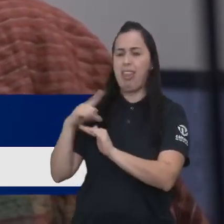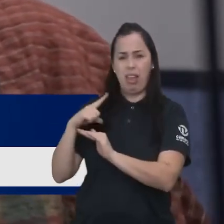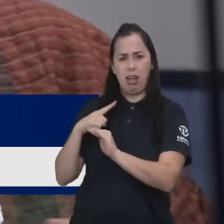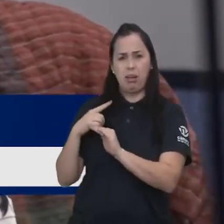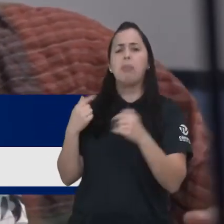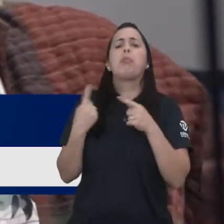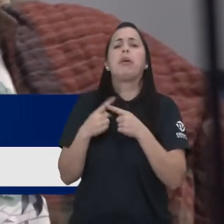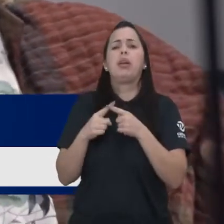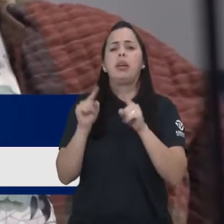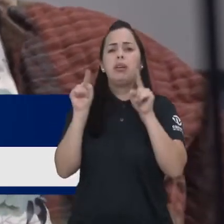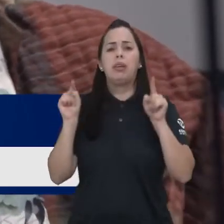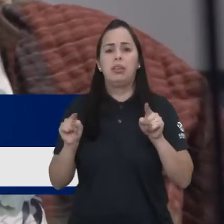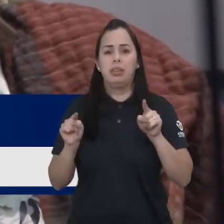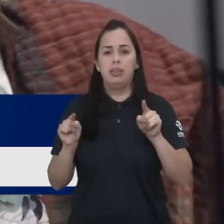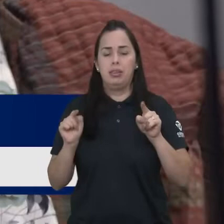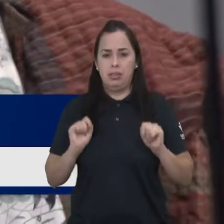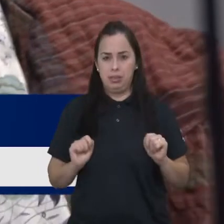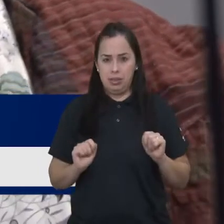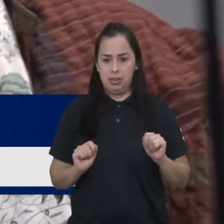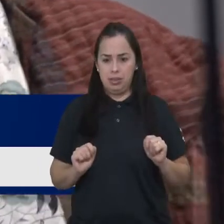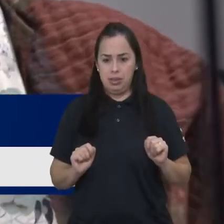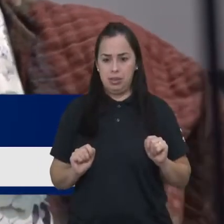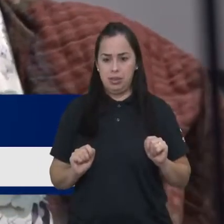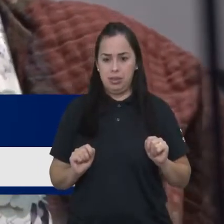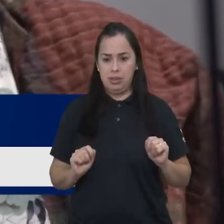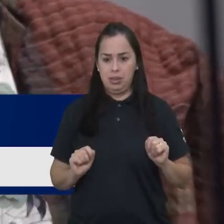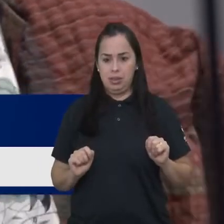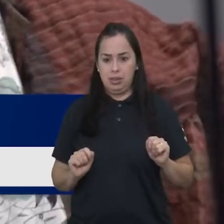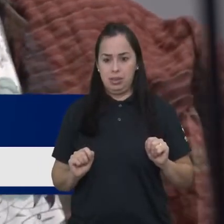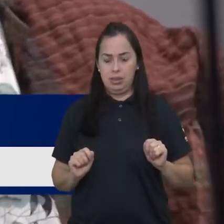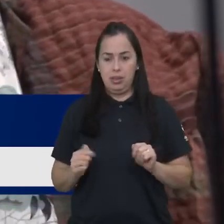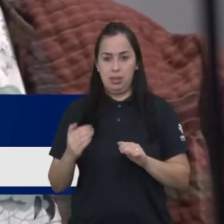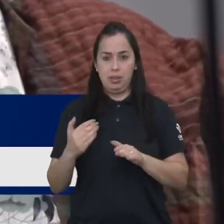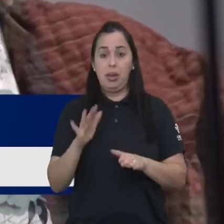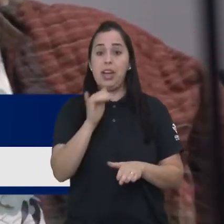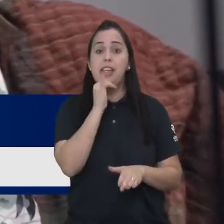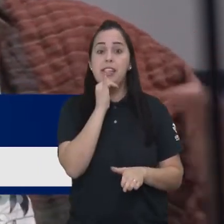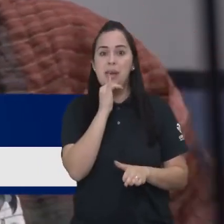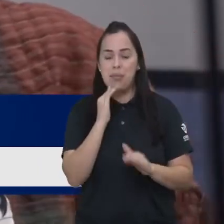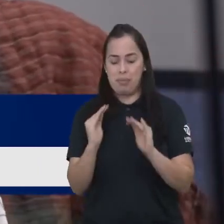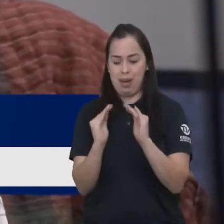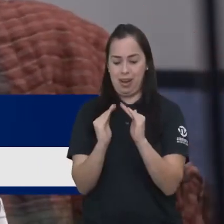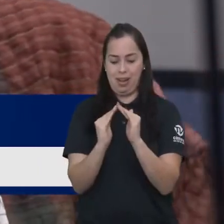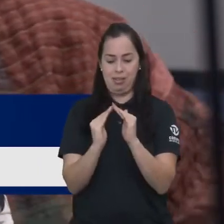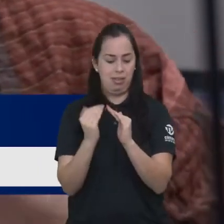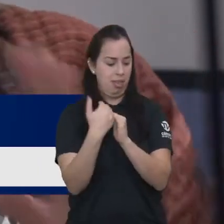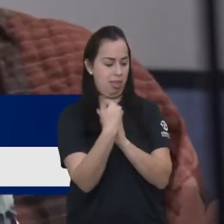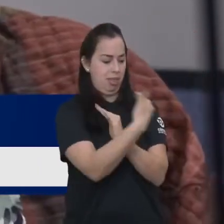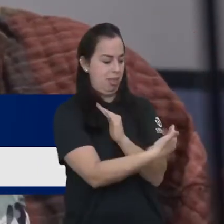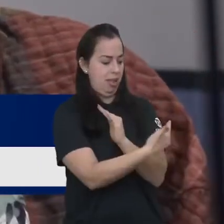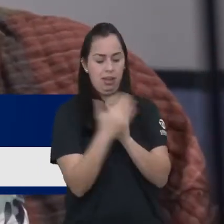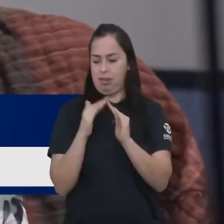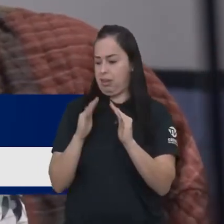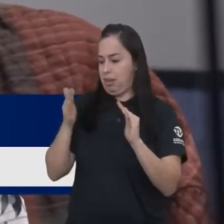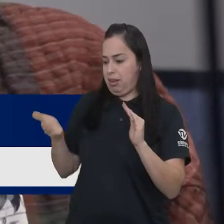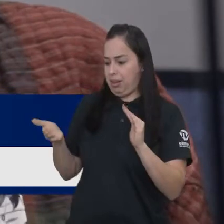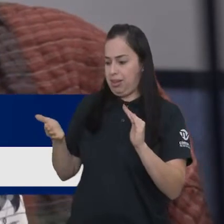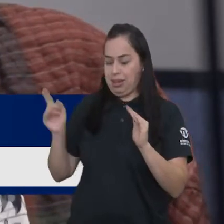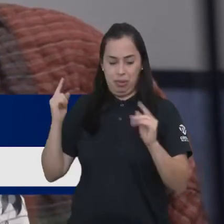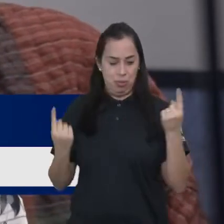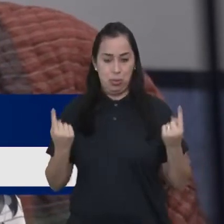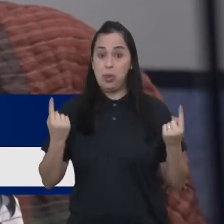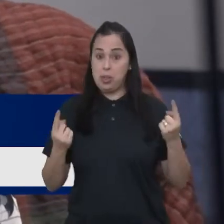não pode. Tem uma casa que está no meio. O meio não pode. Da esquerda pode, da direita pode, o meio não pode.